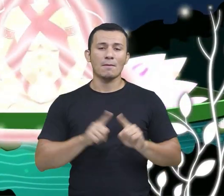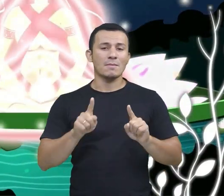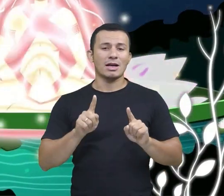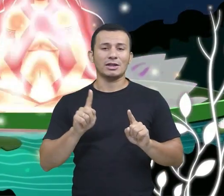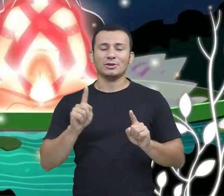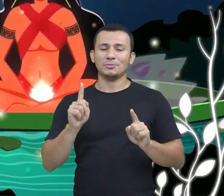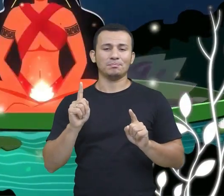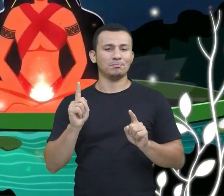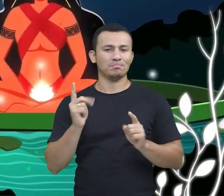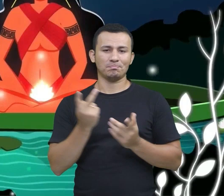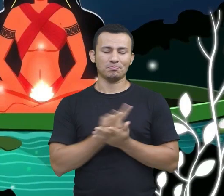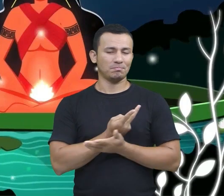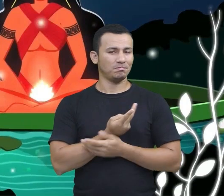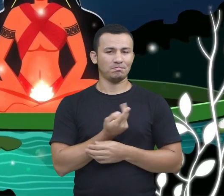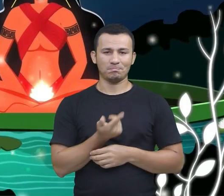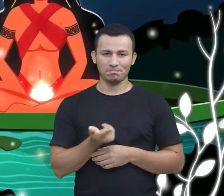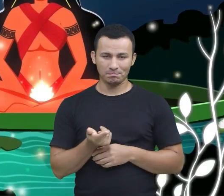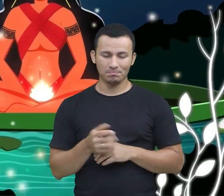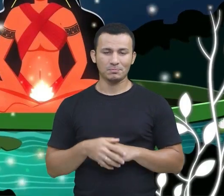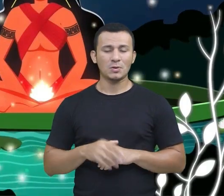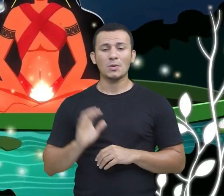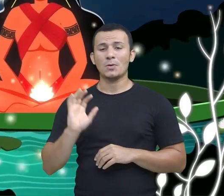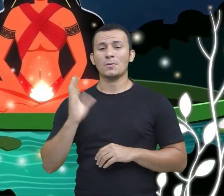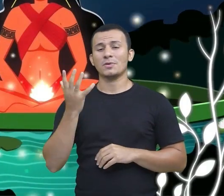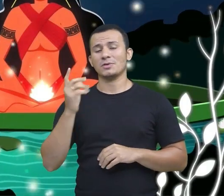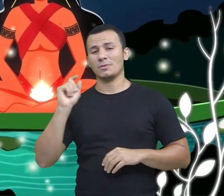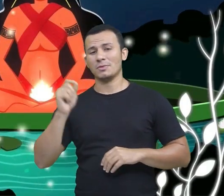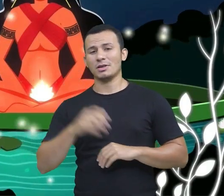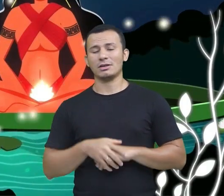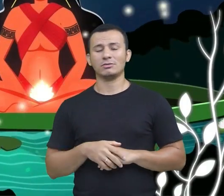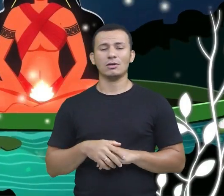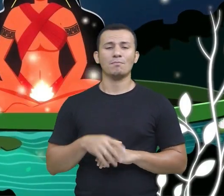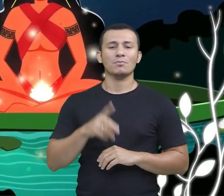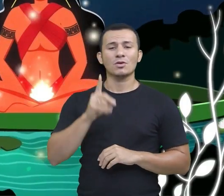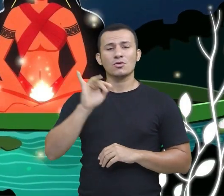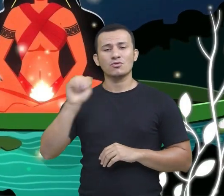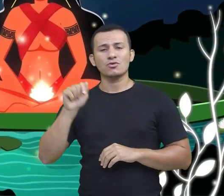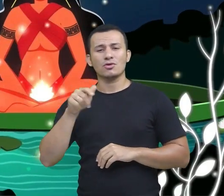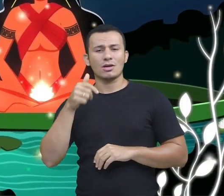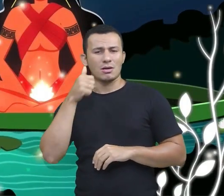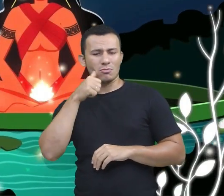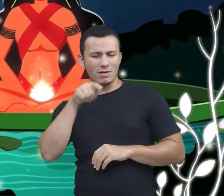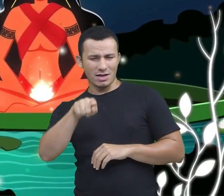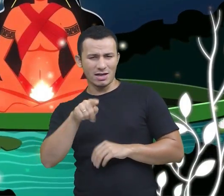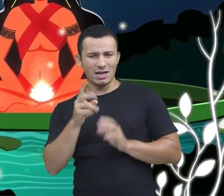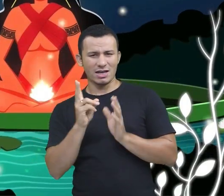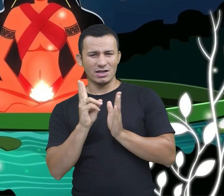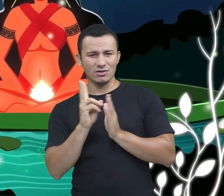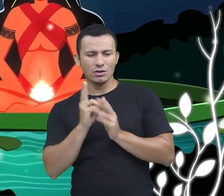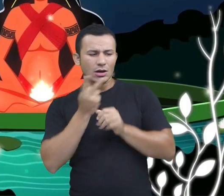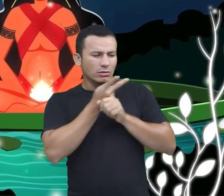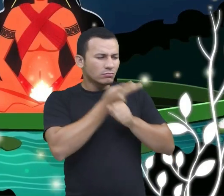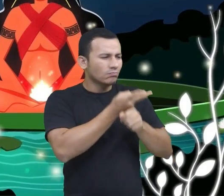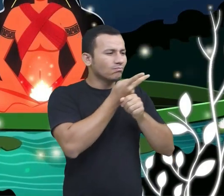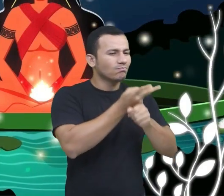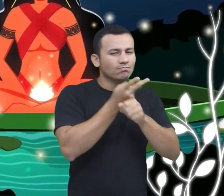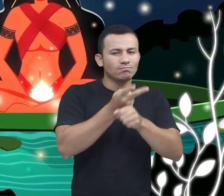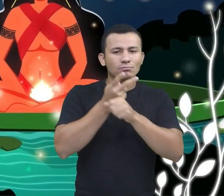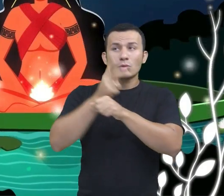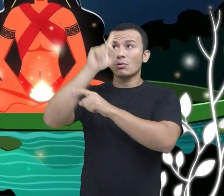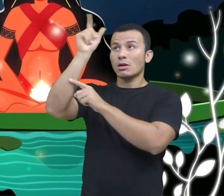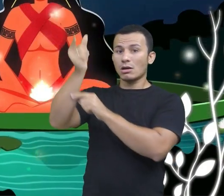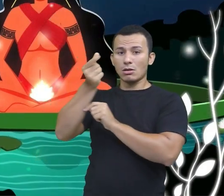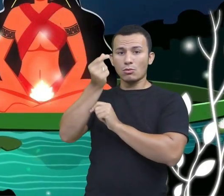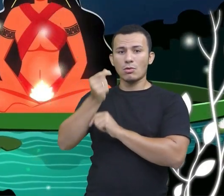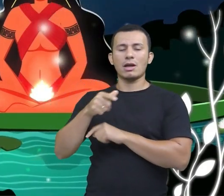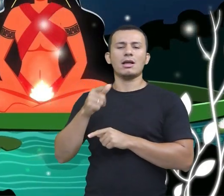nunca aconteceu. E o que aconteceu num dia dessas buscas delas aí tão incansável que ela fez? Foi até a